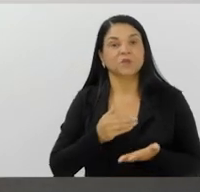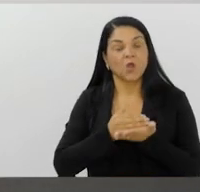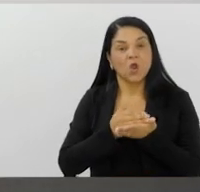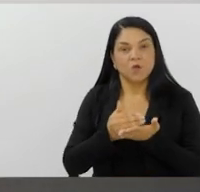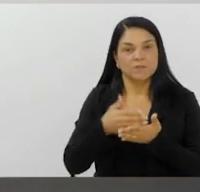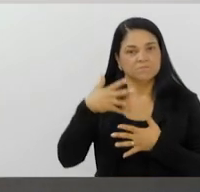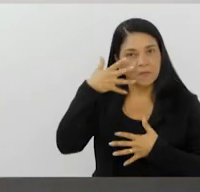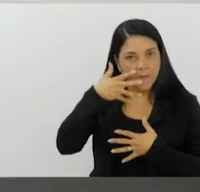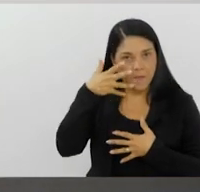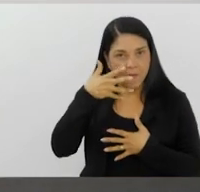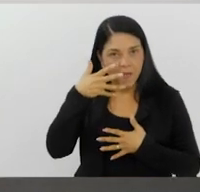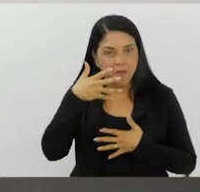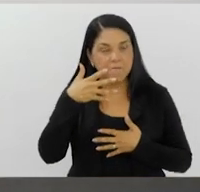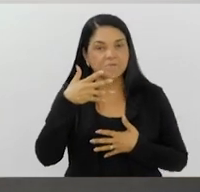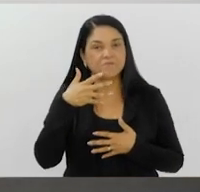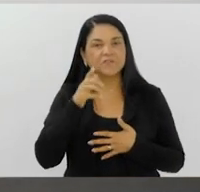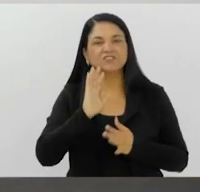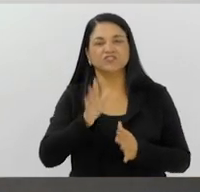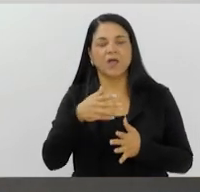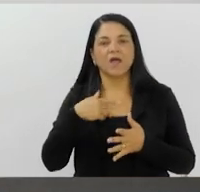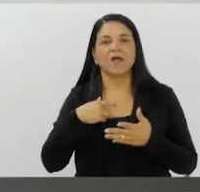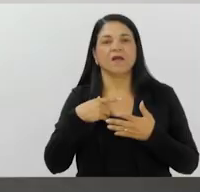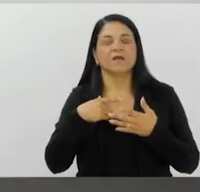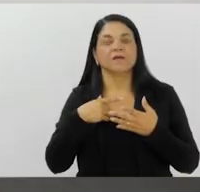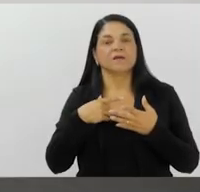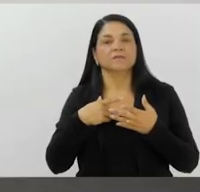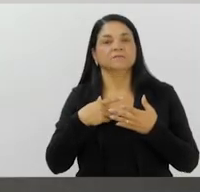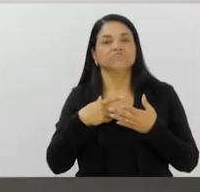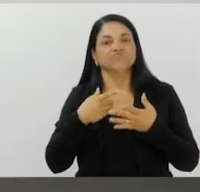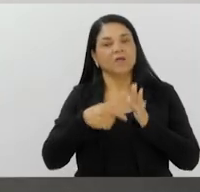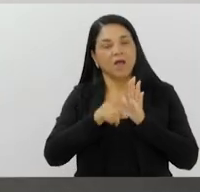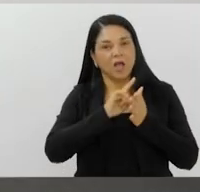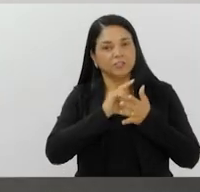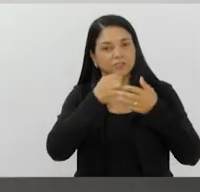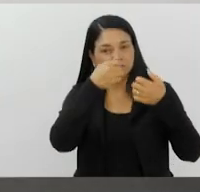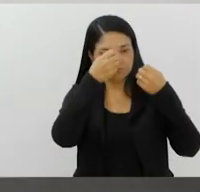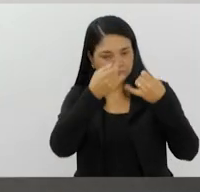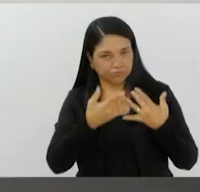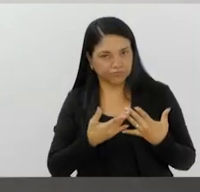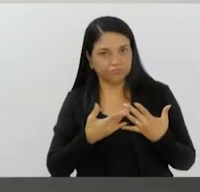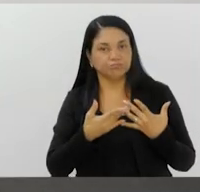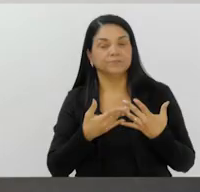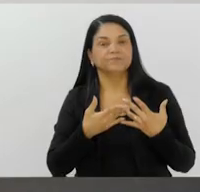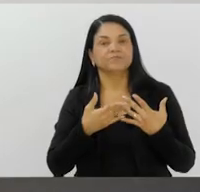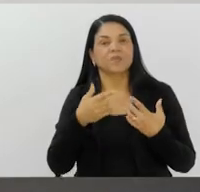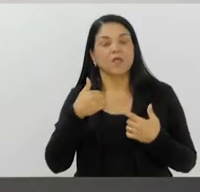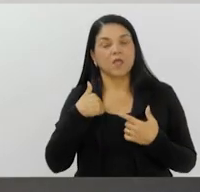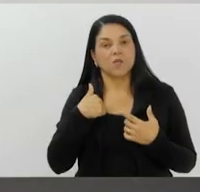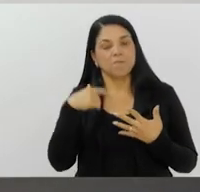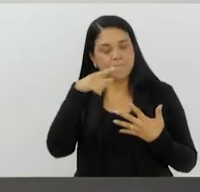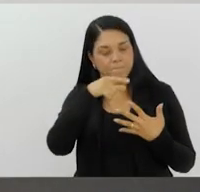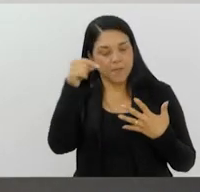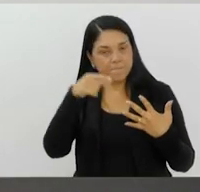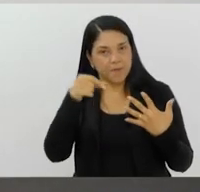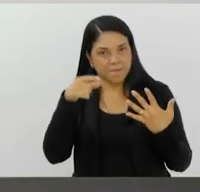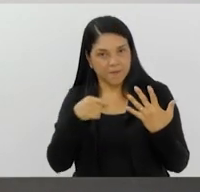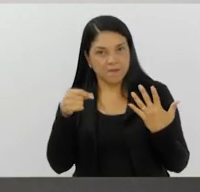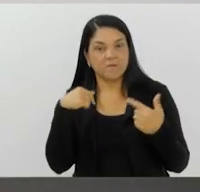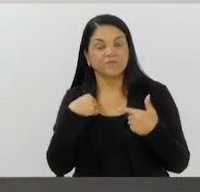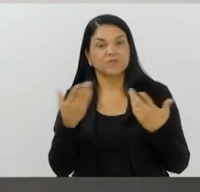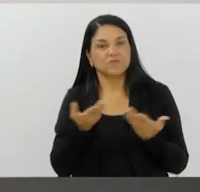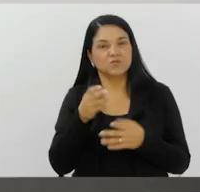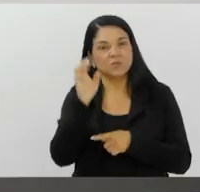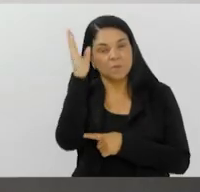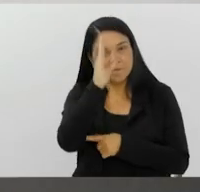né Eu acho que muito já foi falado e eu queria pegar algumas pontas eh para falar que hoje no Brasil talvez a gente vive